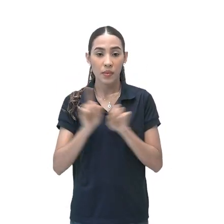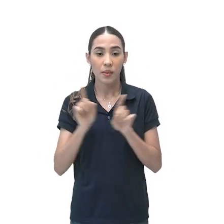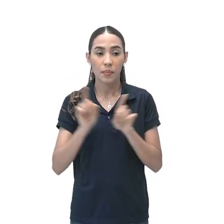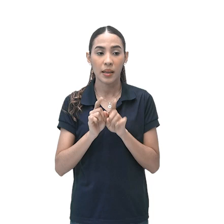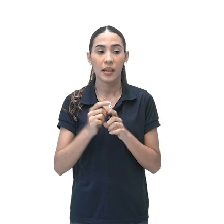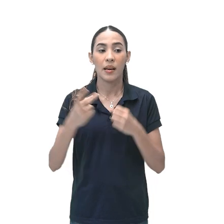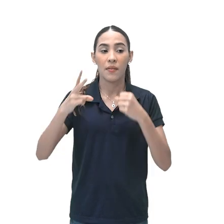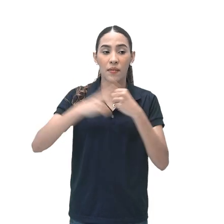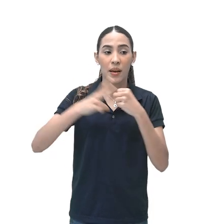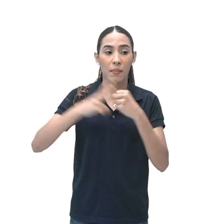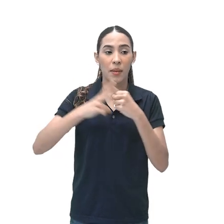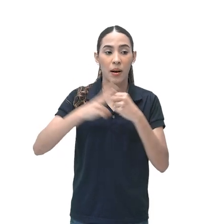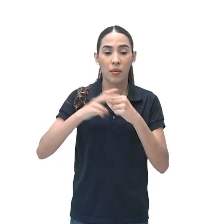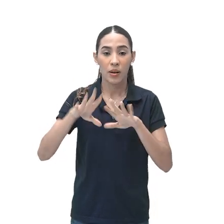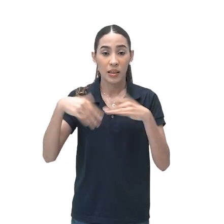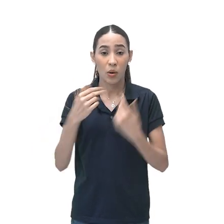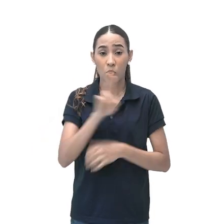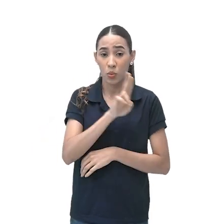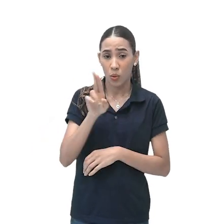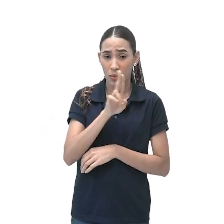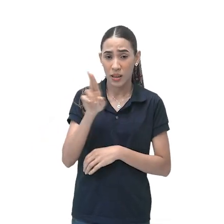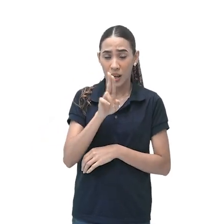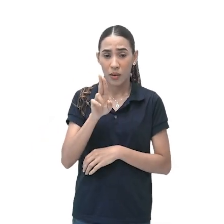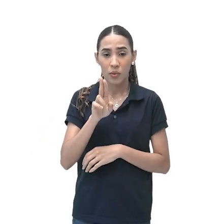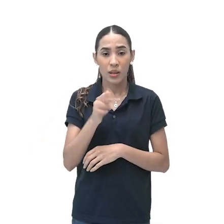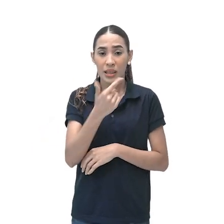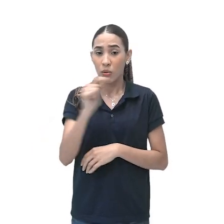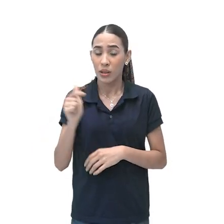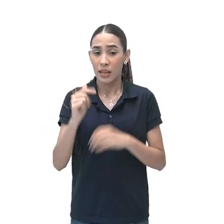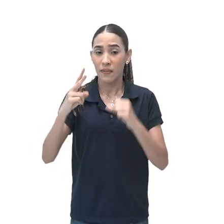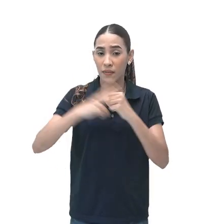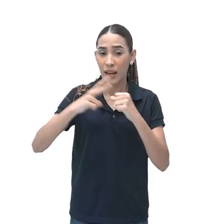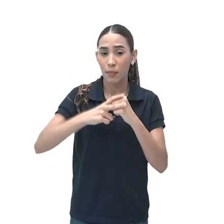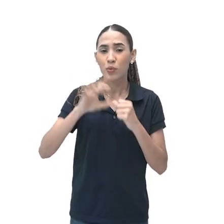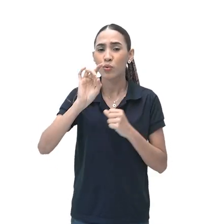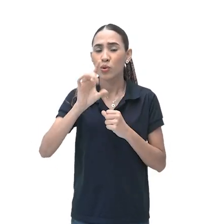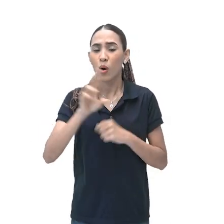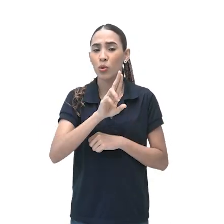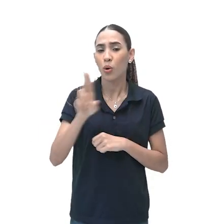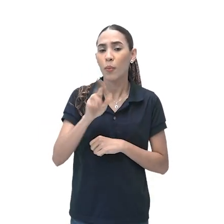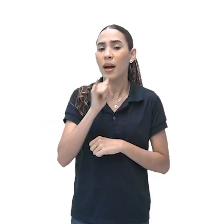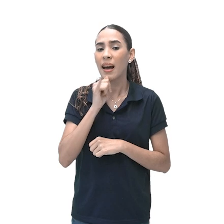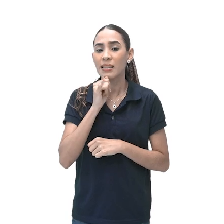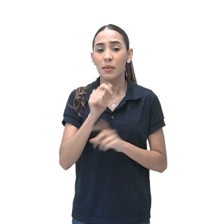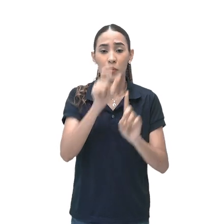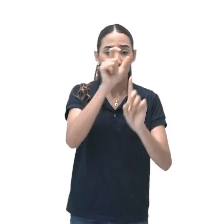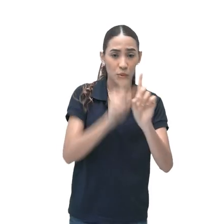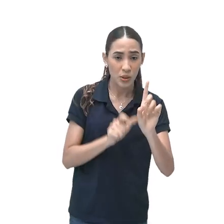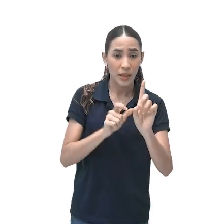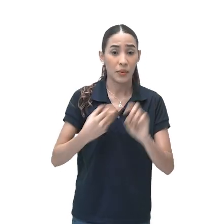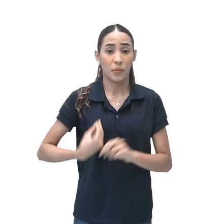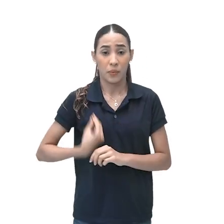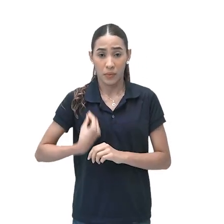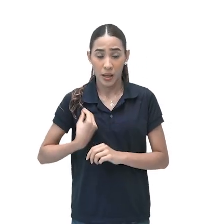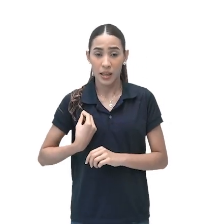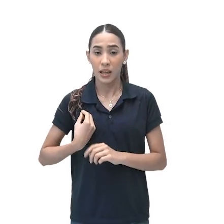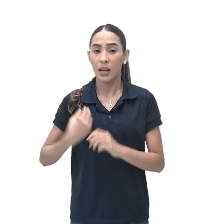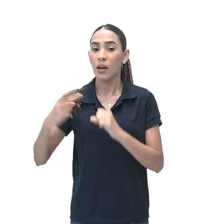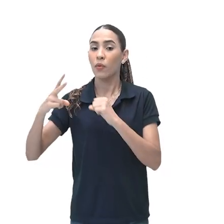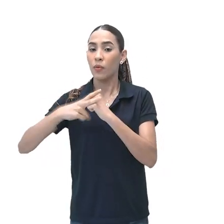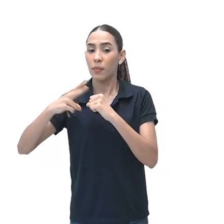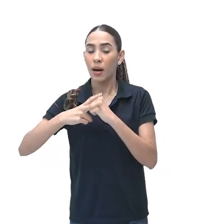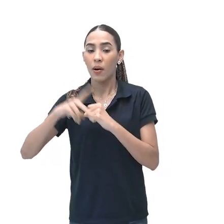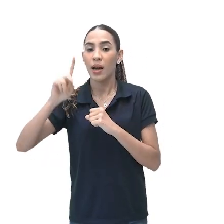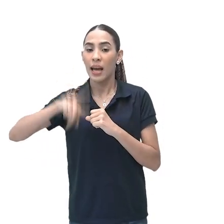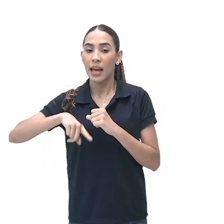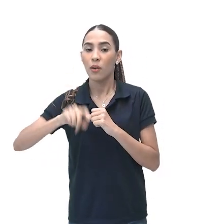sintagma verbal. O nominal é aquele que não possui verbo, só nomes, como, por exemplo, o sujeito, a vida. E o verbal é